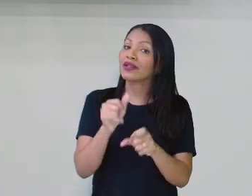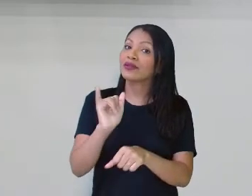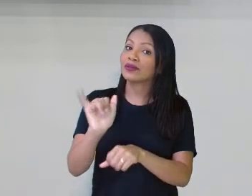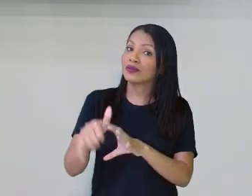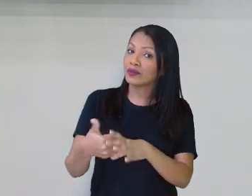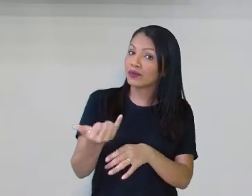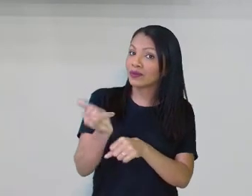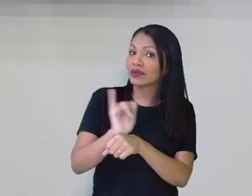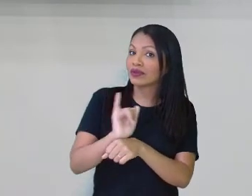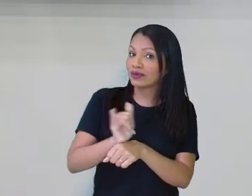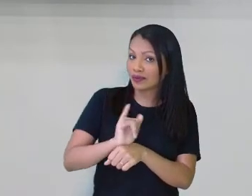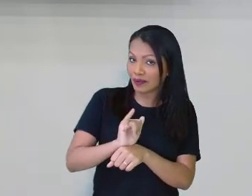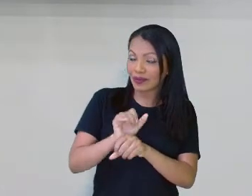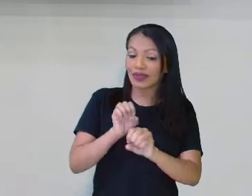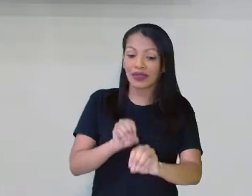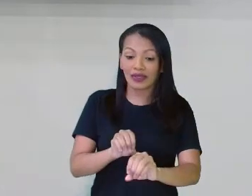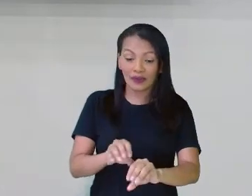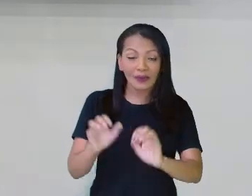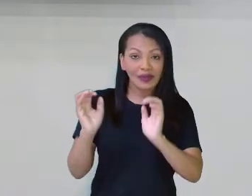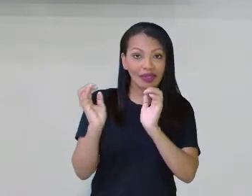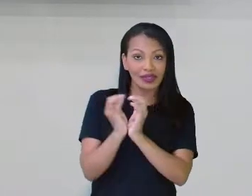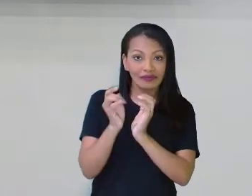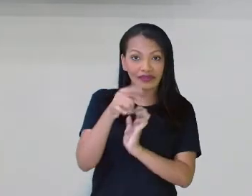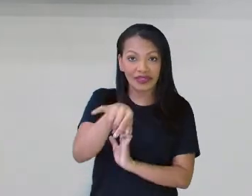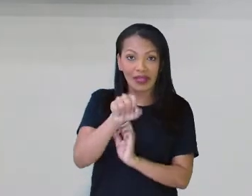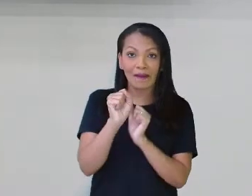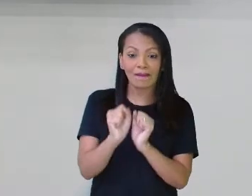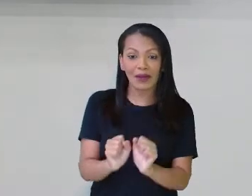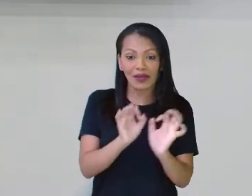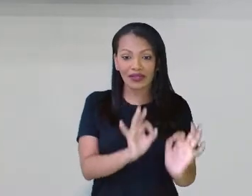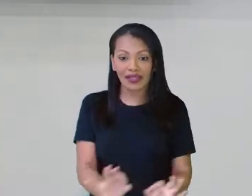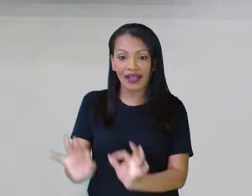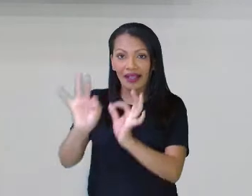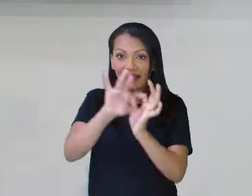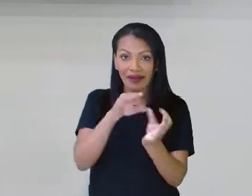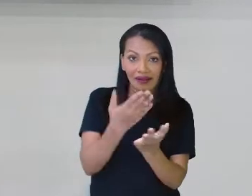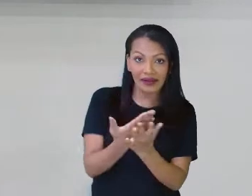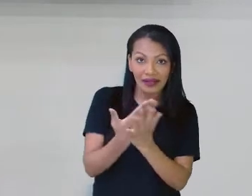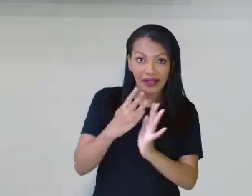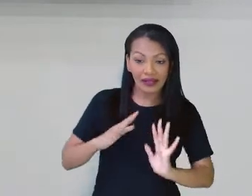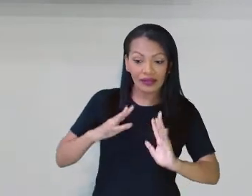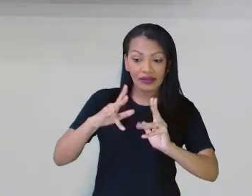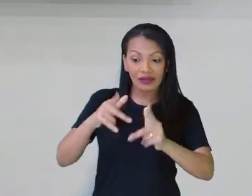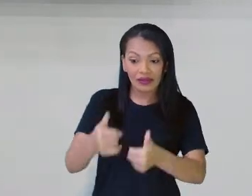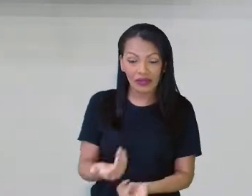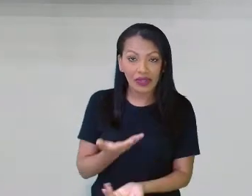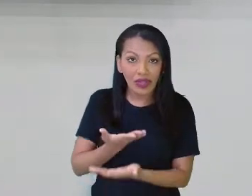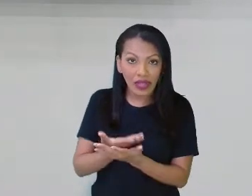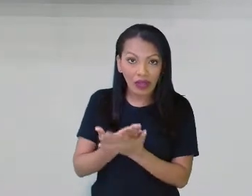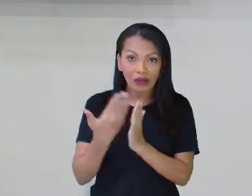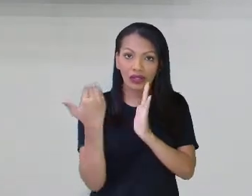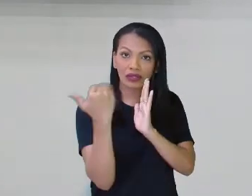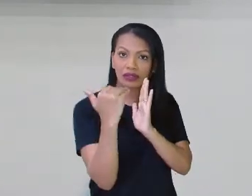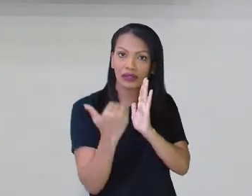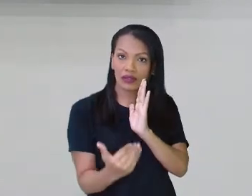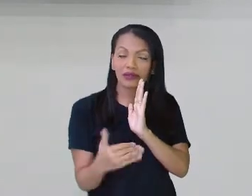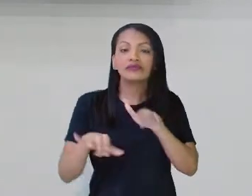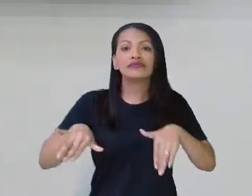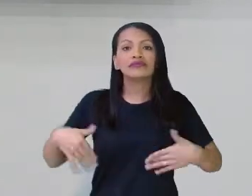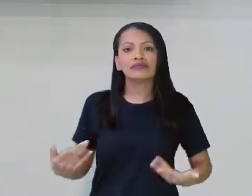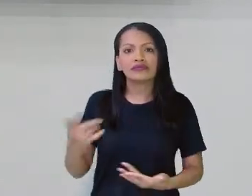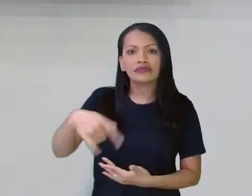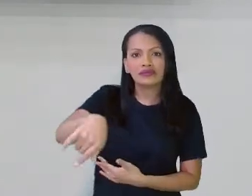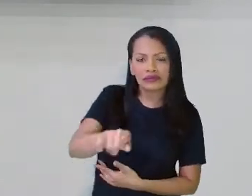no canal do Educa Recife, onde você pode assistir essa aula e todas as outras da nossa playlist. Então, está aí